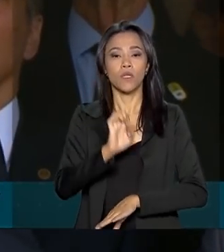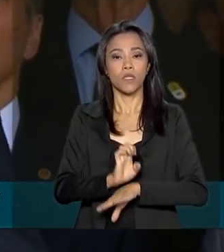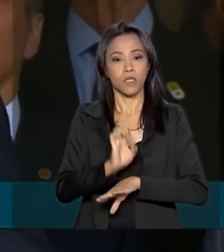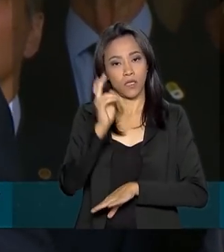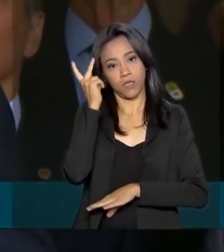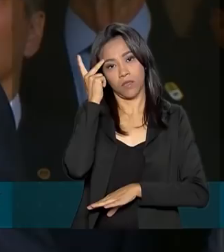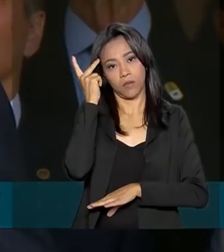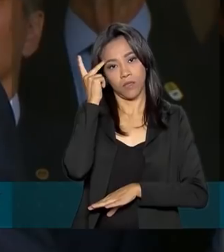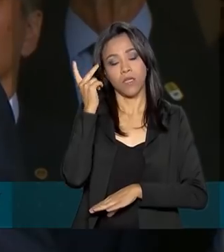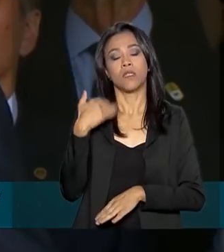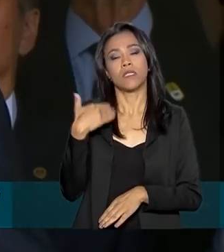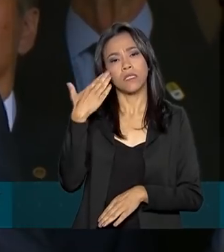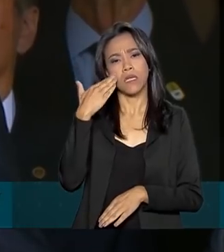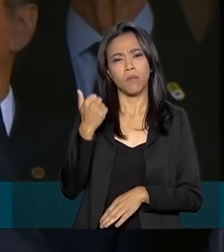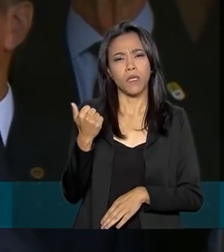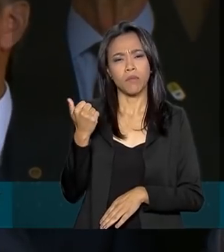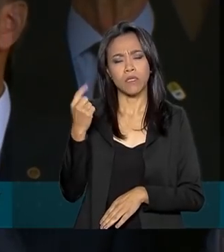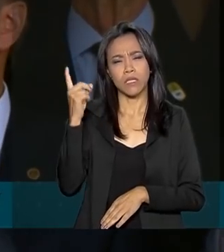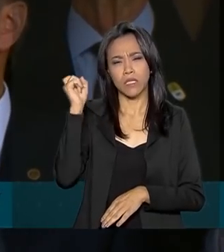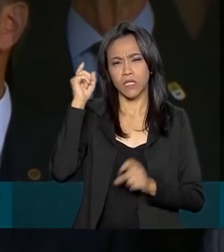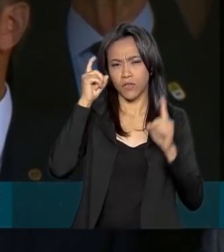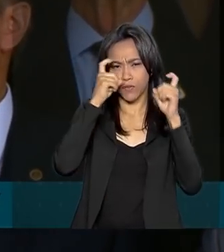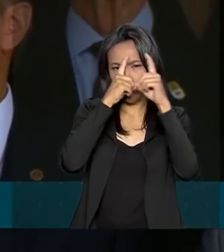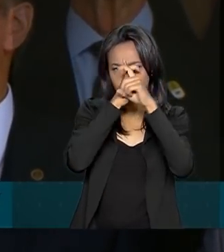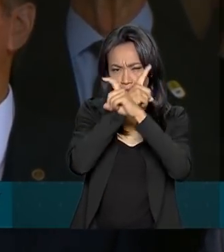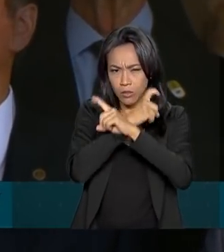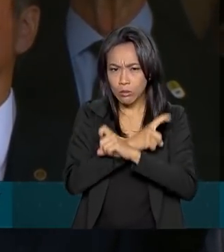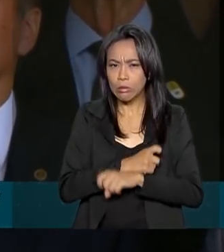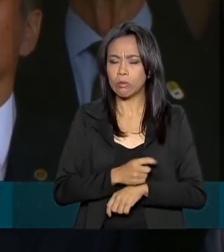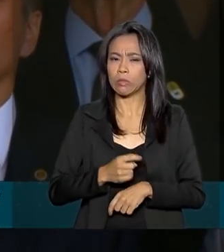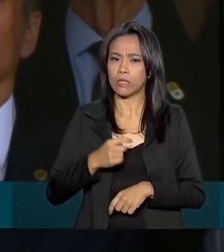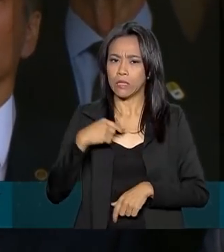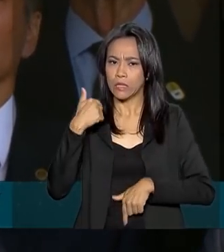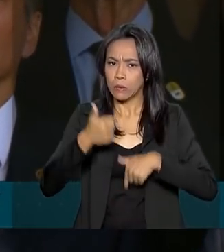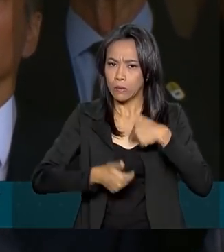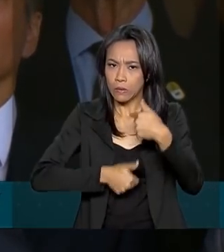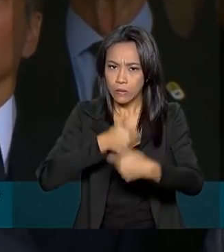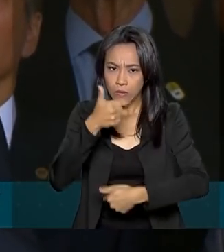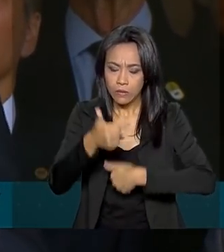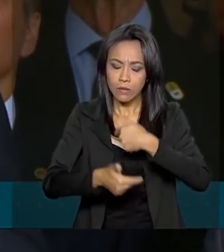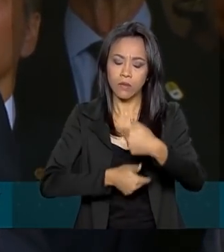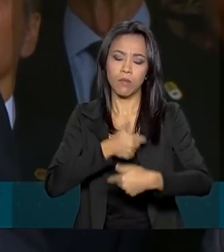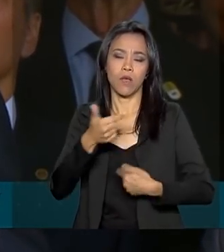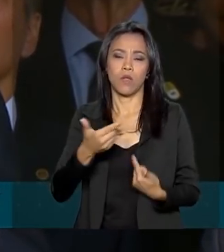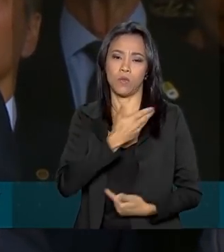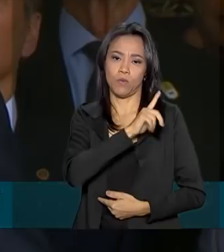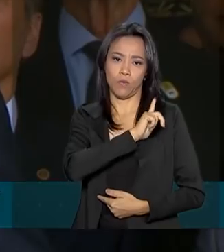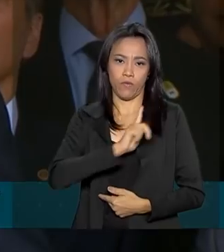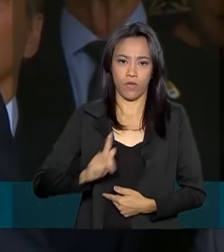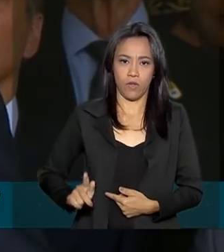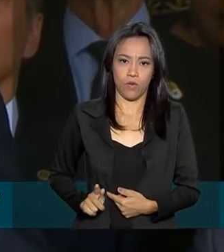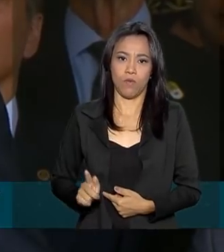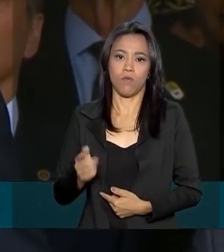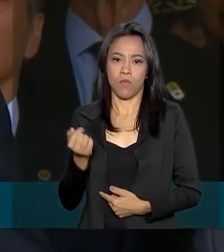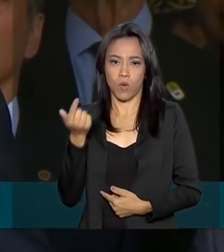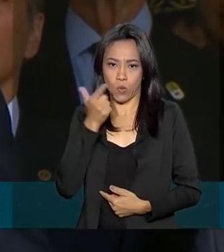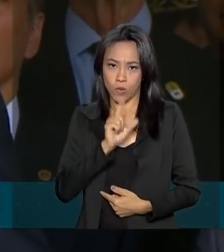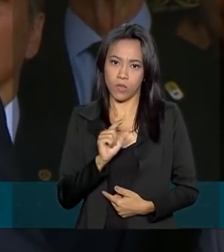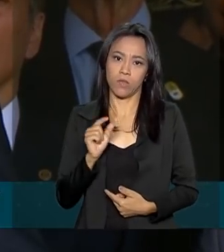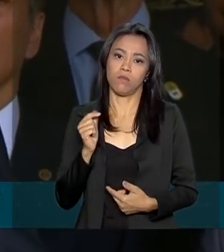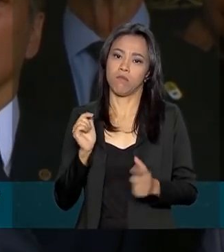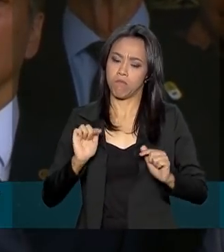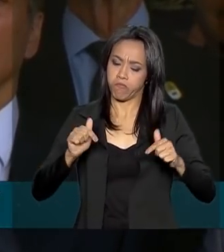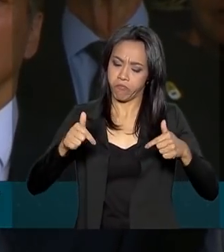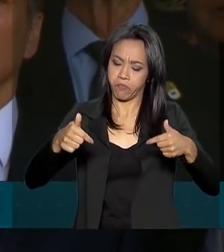sabemos as dificuldades que qualquer governador tem para conduzir os destinos do seu estado. Parabéns pela forma